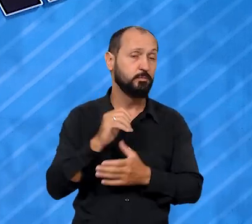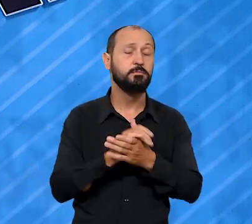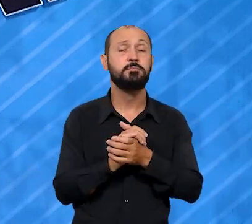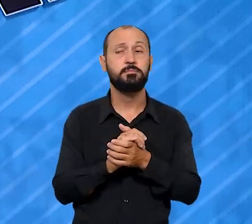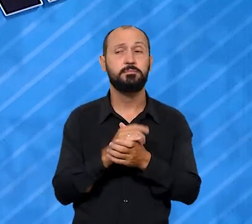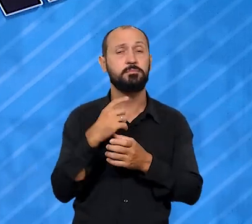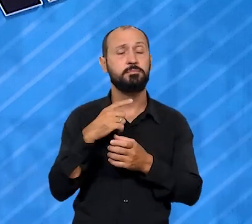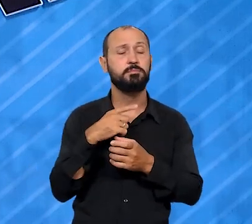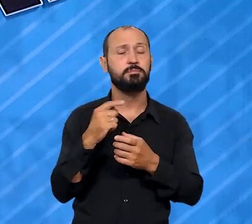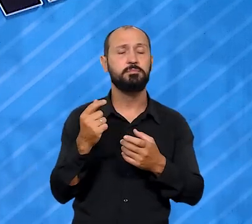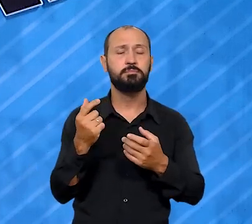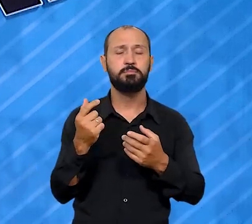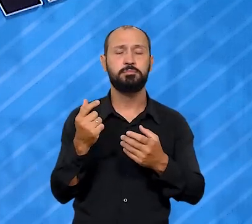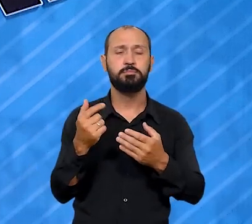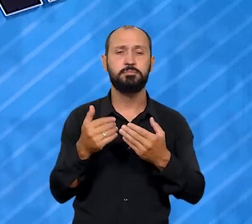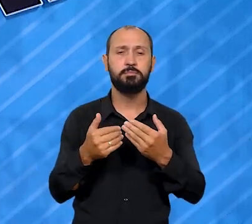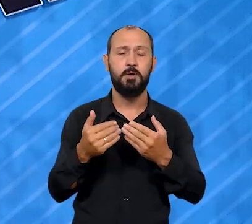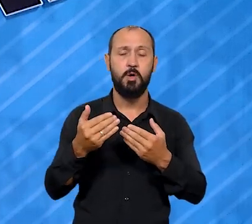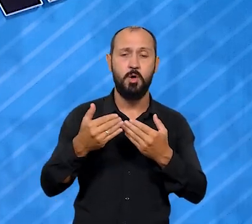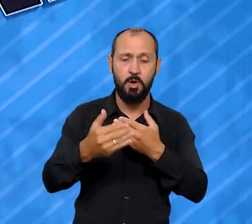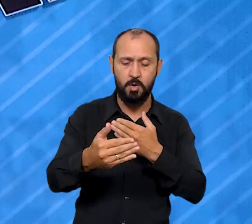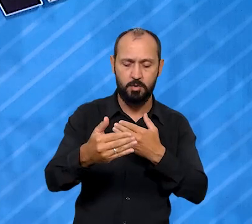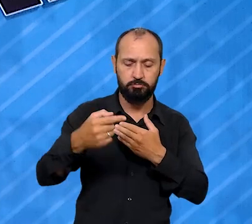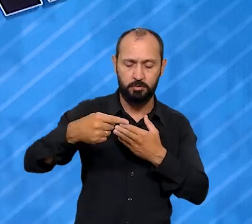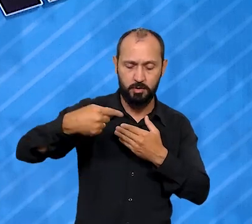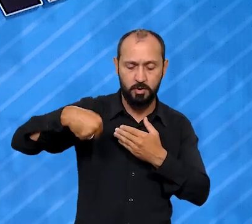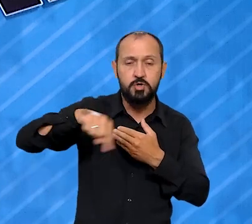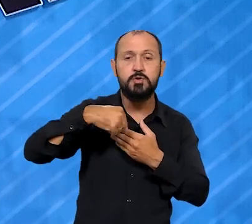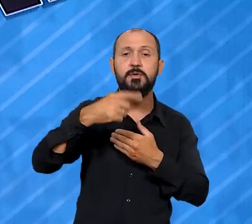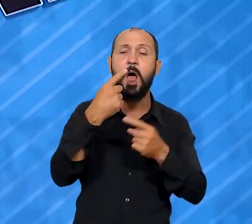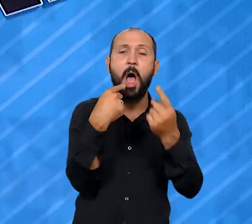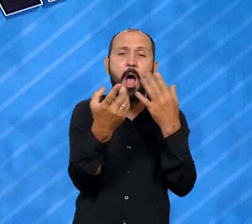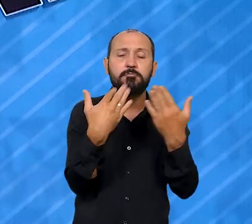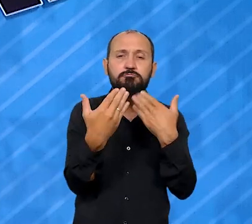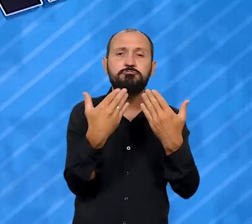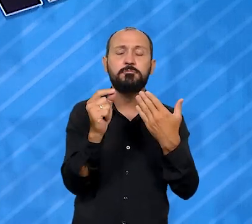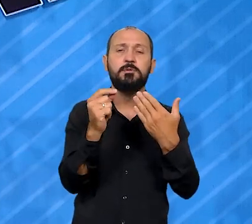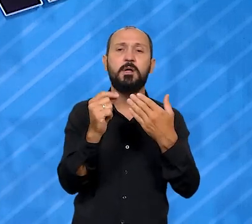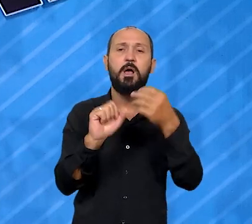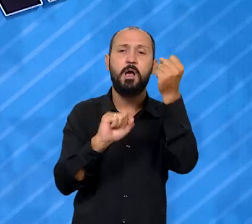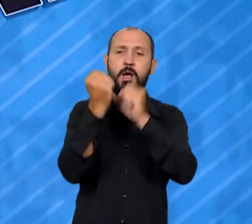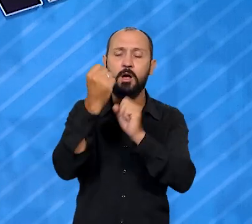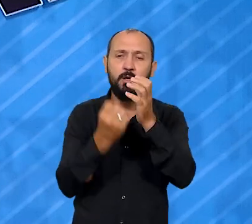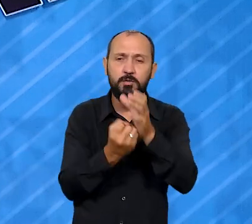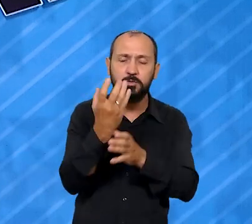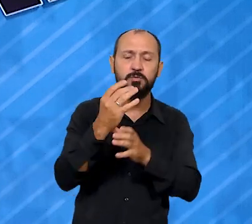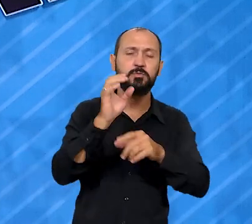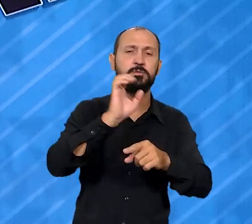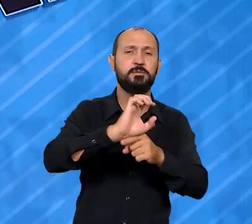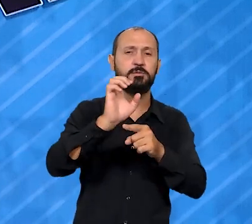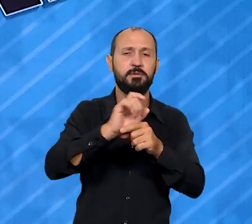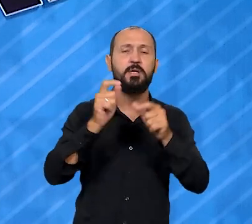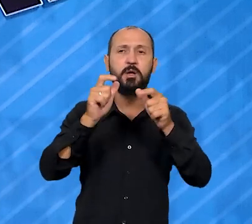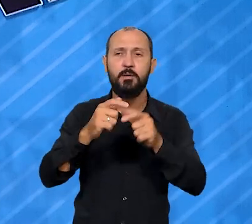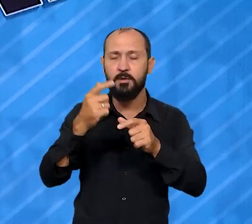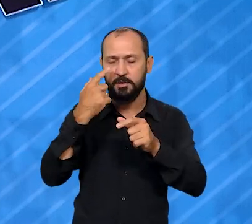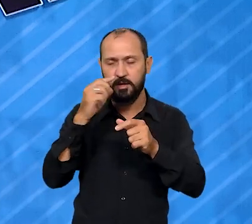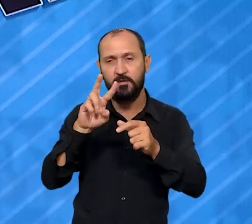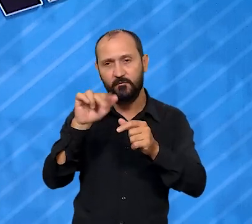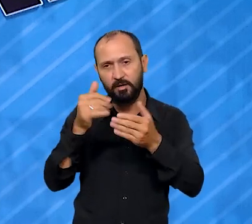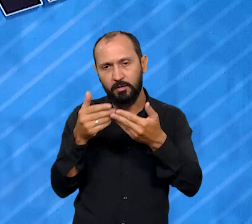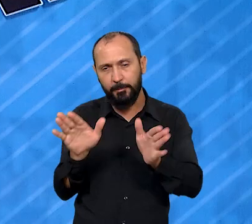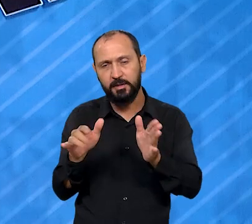abril, onde estaremos discutindo a industrialização do Estado. Nós temos